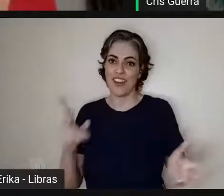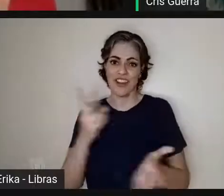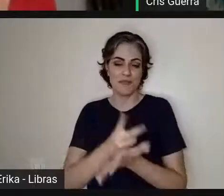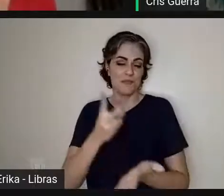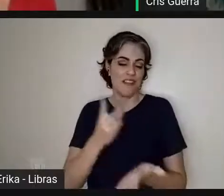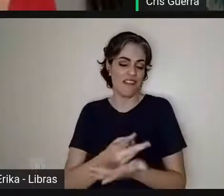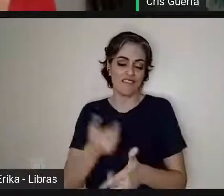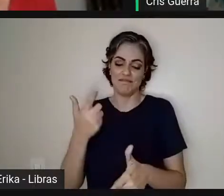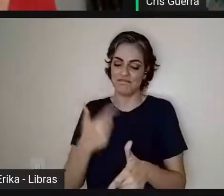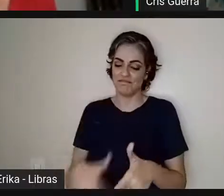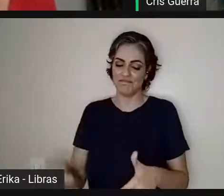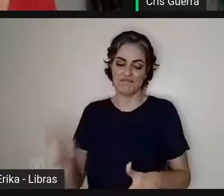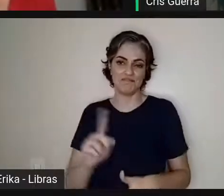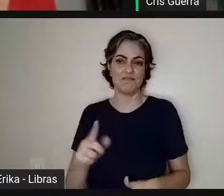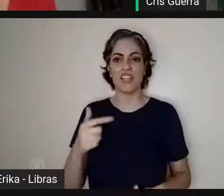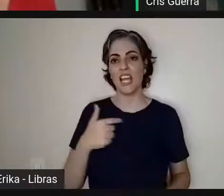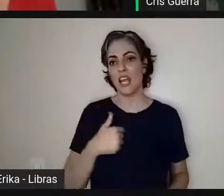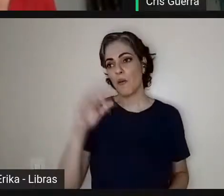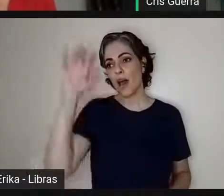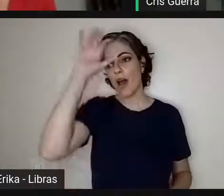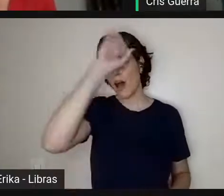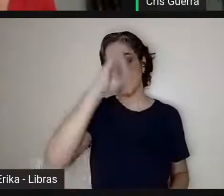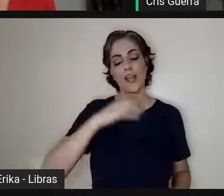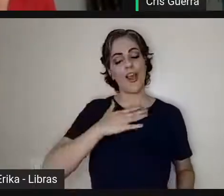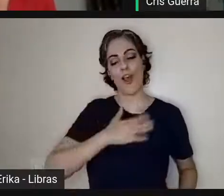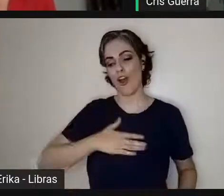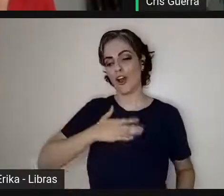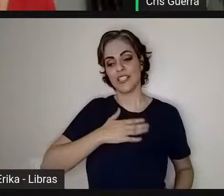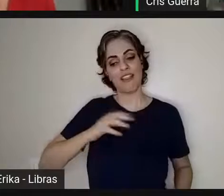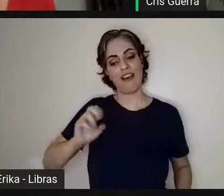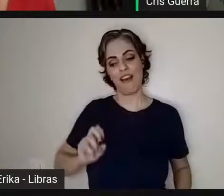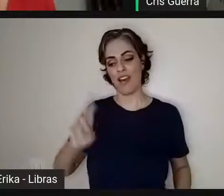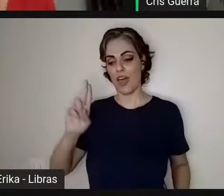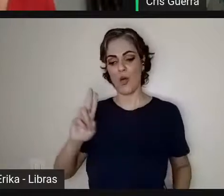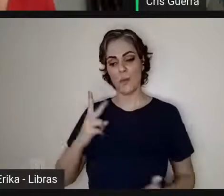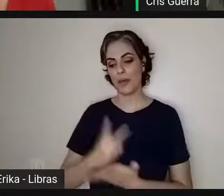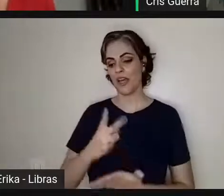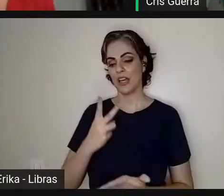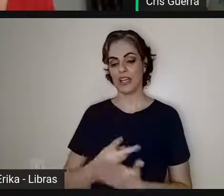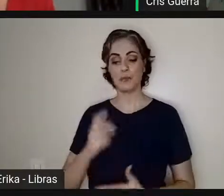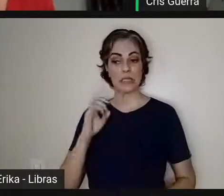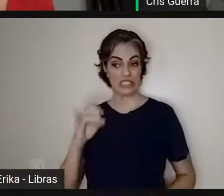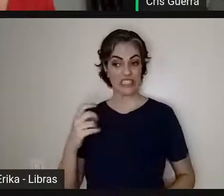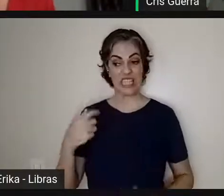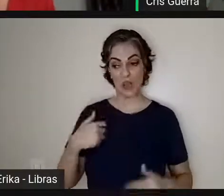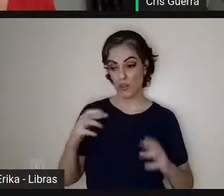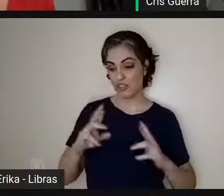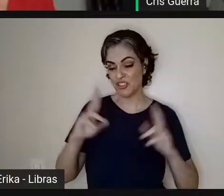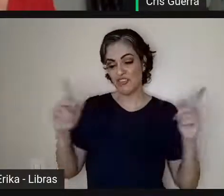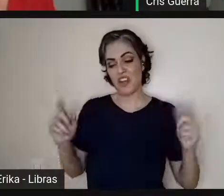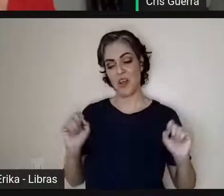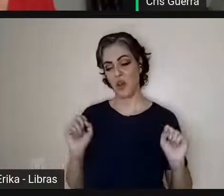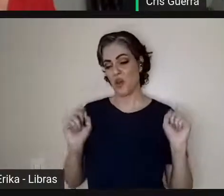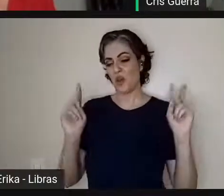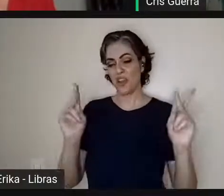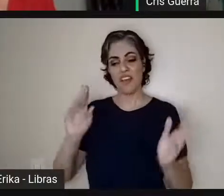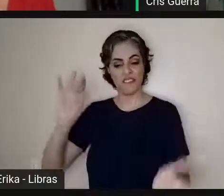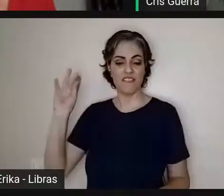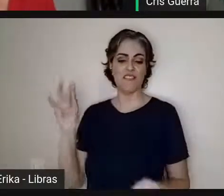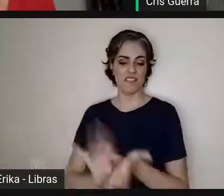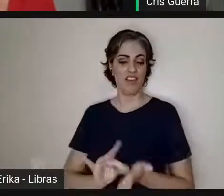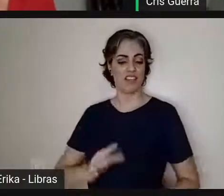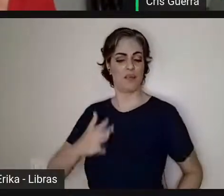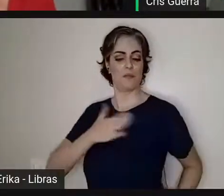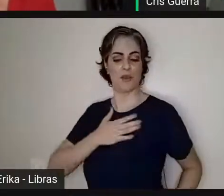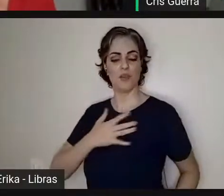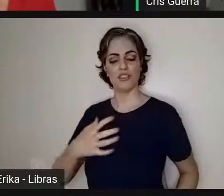eu vou aprender a gostar de ser eu mesma. Então, se eu for diferente, que eu seja diferente de verdade, né?